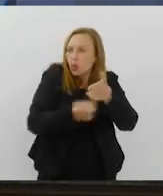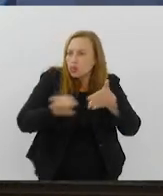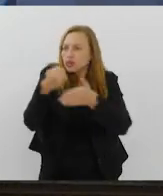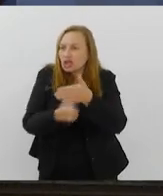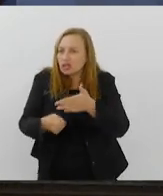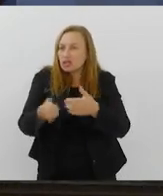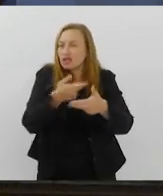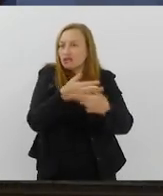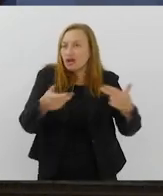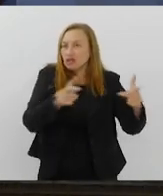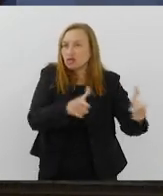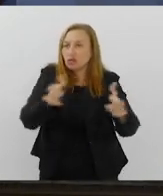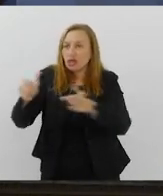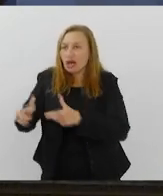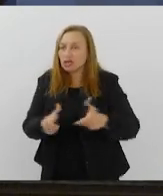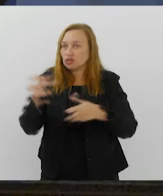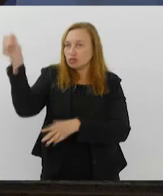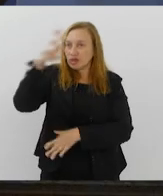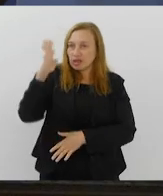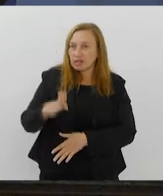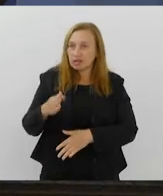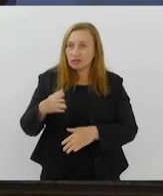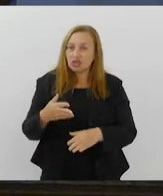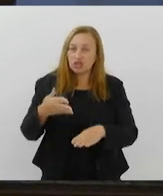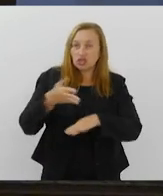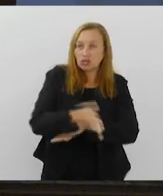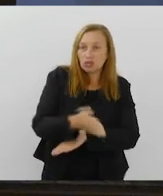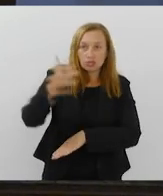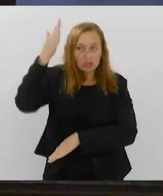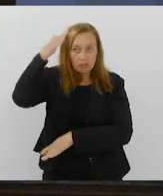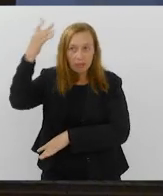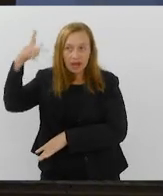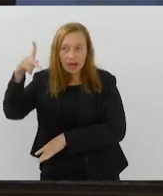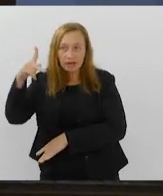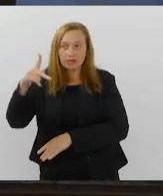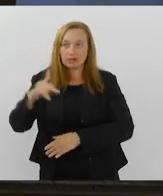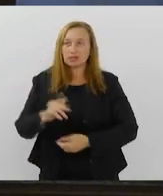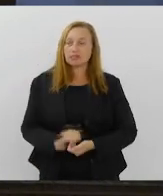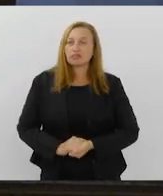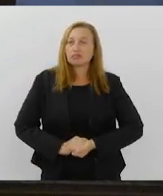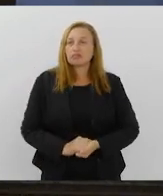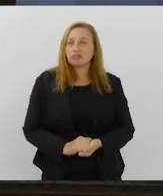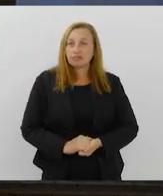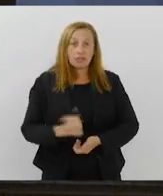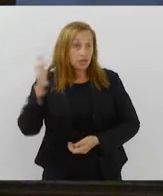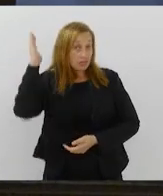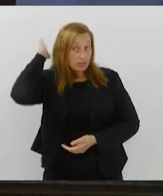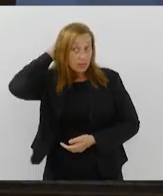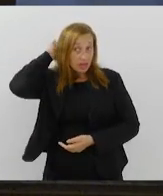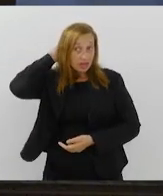parar lá no Pará, em Belém. E lá,